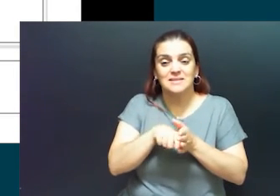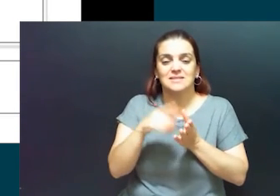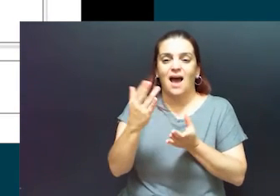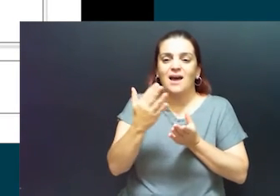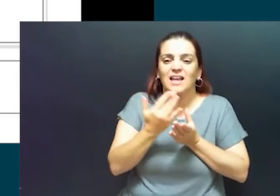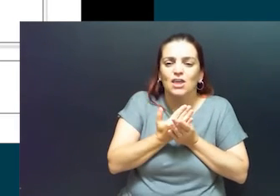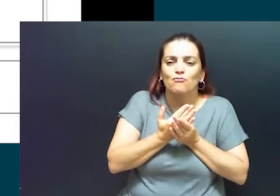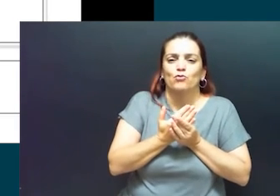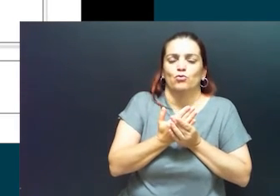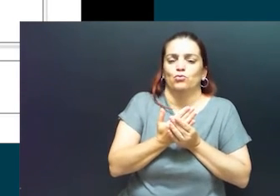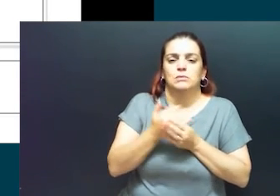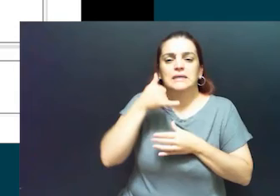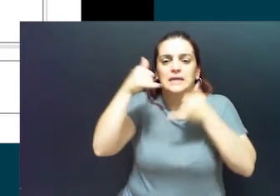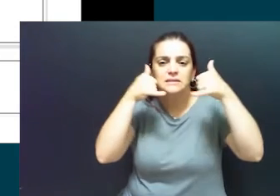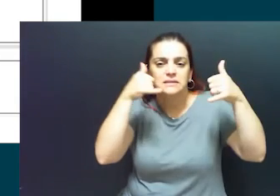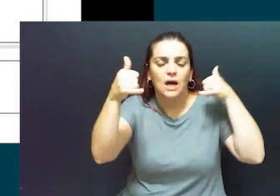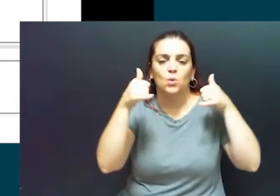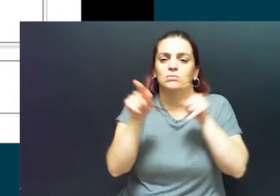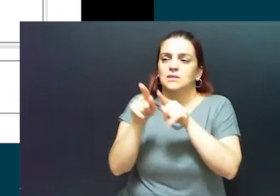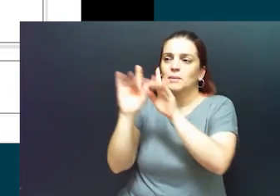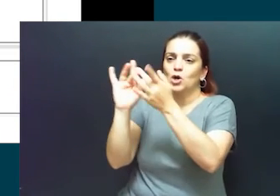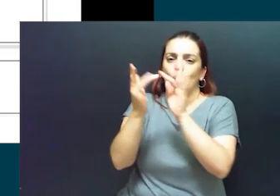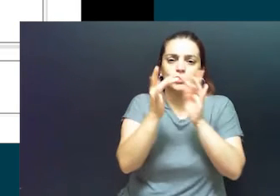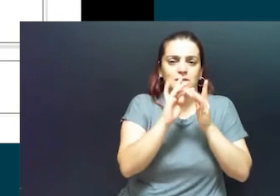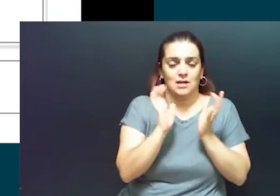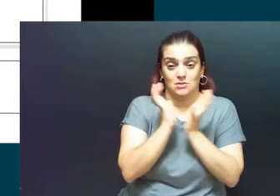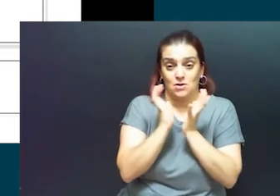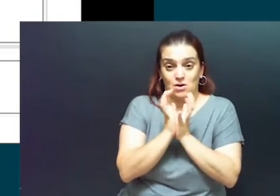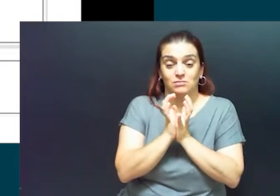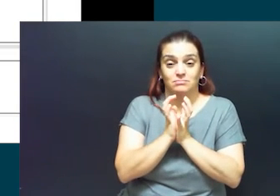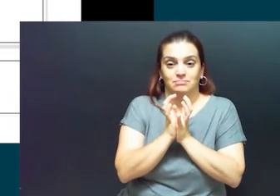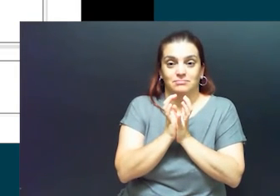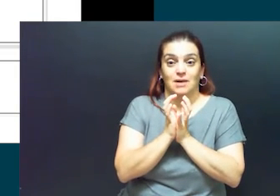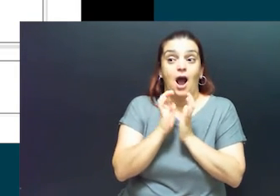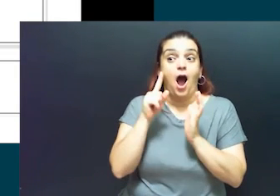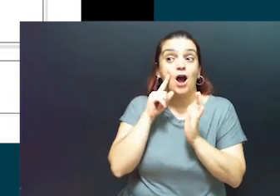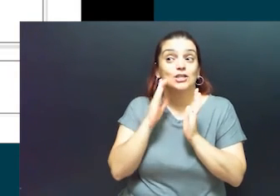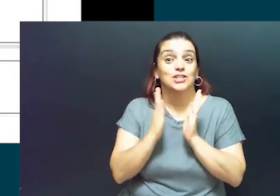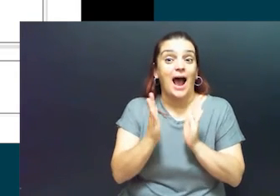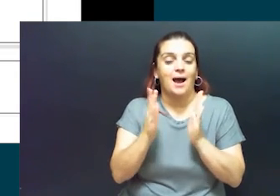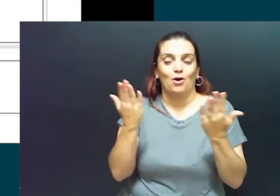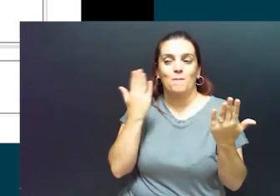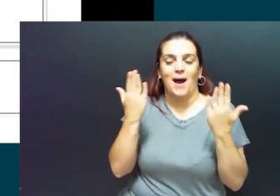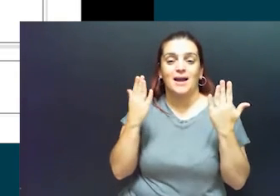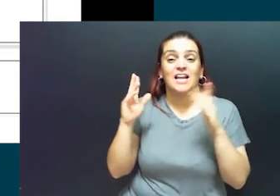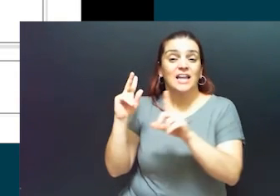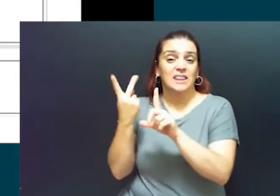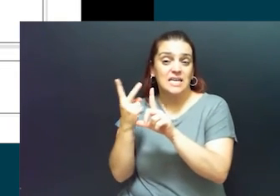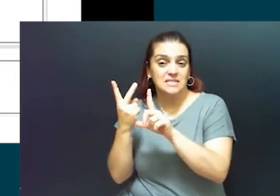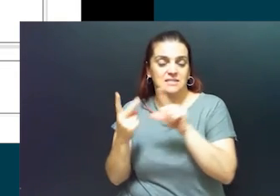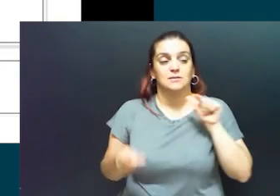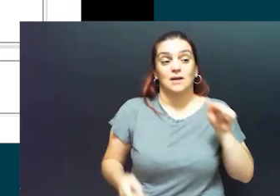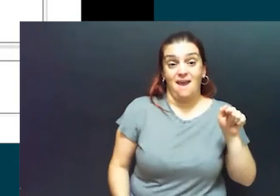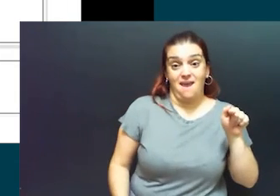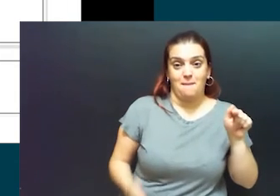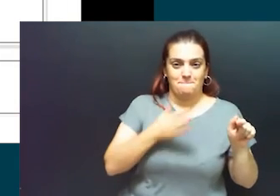chamadas, mensagens e colegas. Ao contrário do Microsoft Teams, ou seja, já fiz uma análise prévia da minha concorrência, o Slack tem